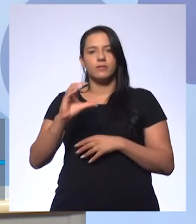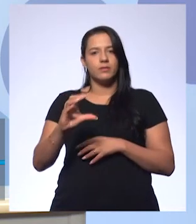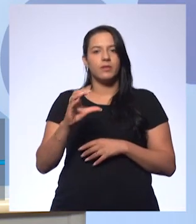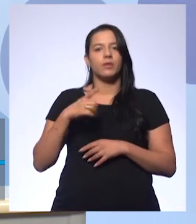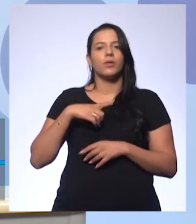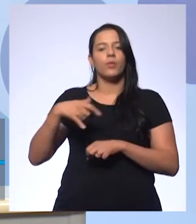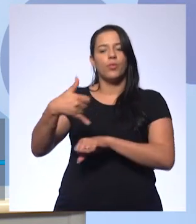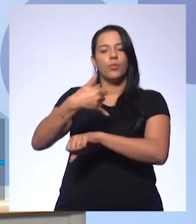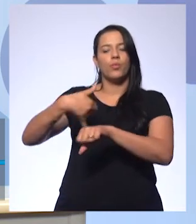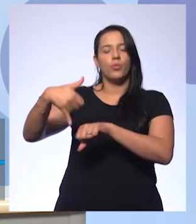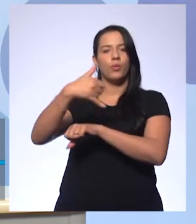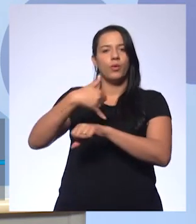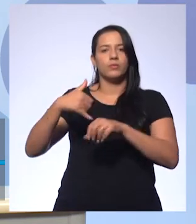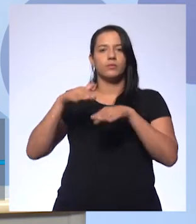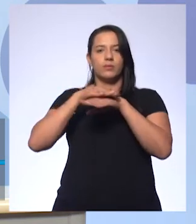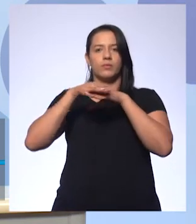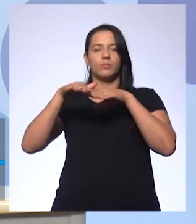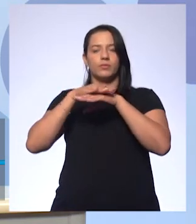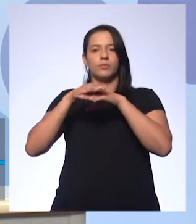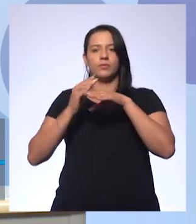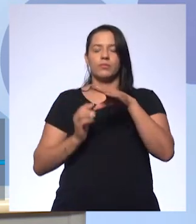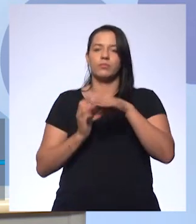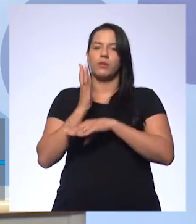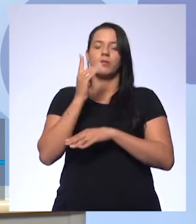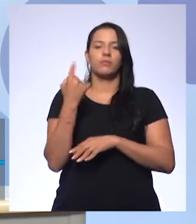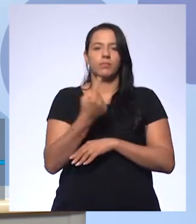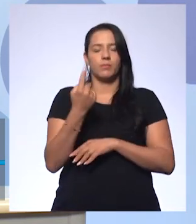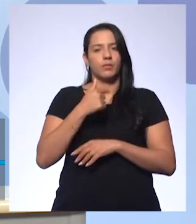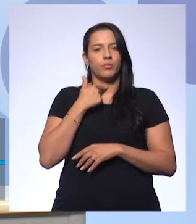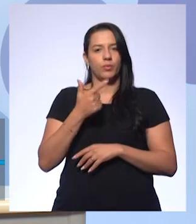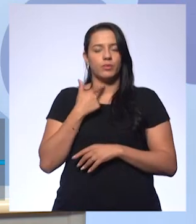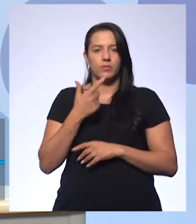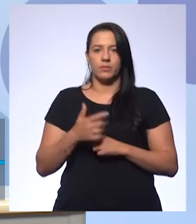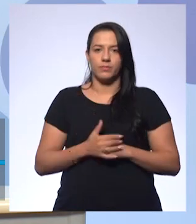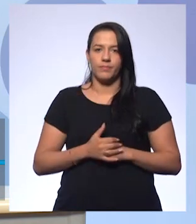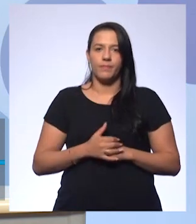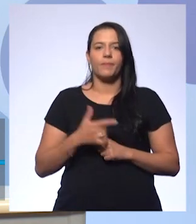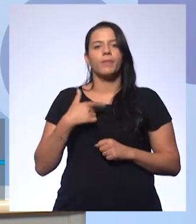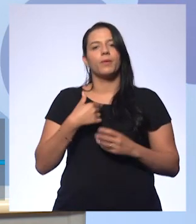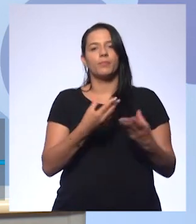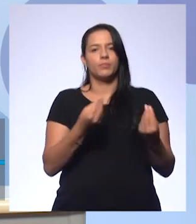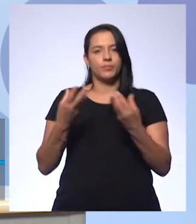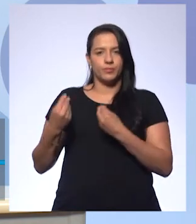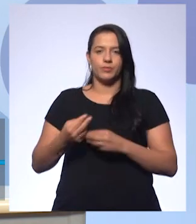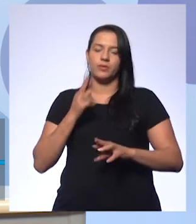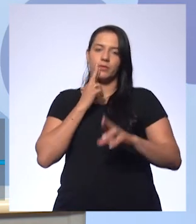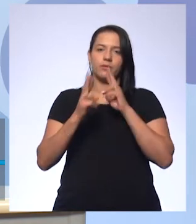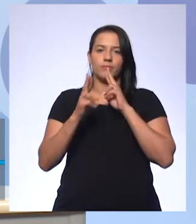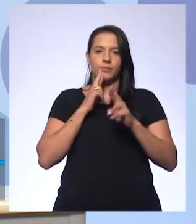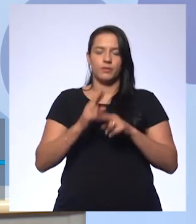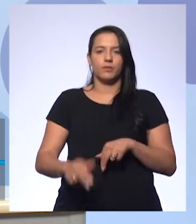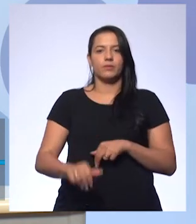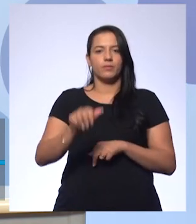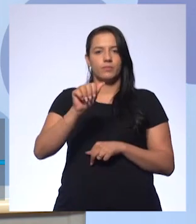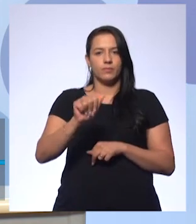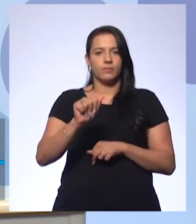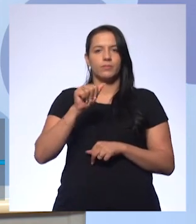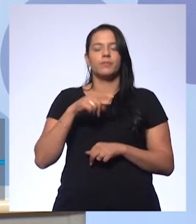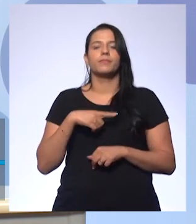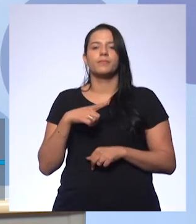tem como ele sair primeiro, Sim. né? E aí a maioria realmente colocou letra A e